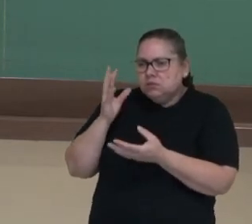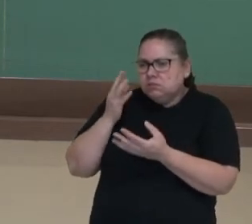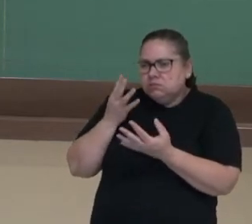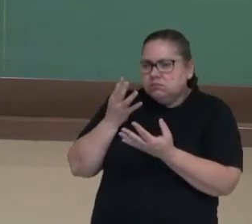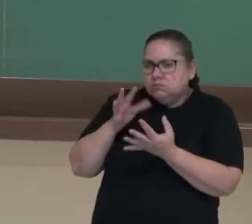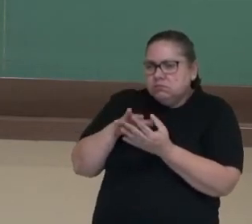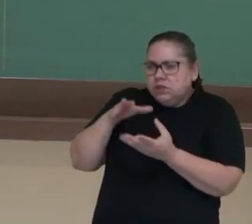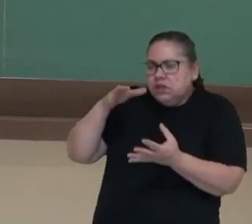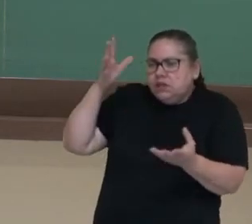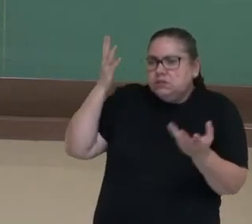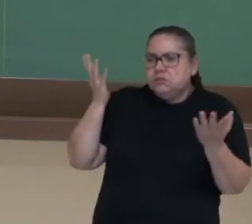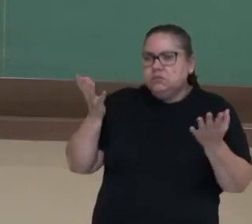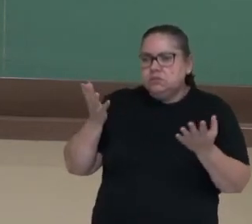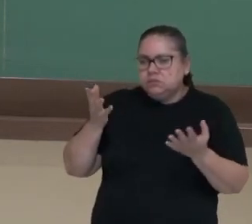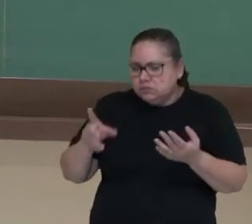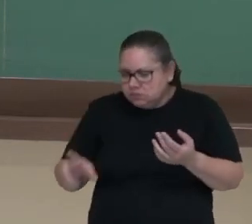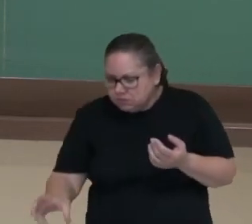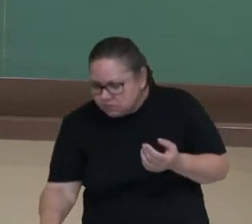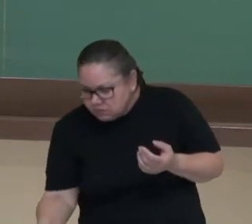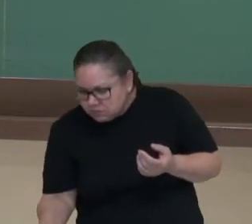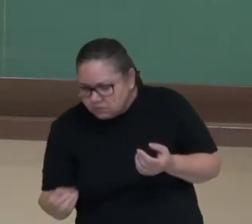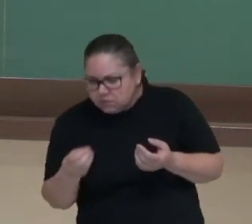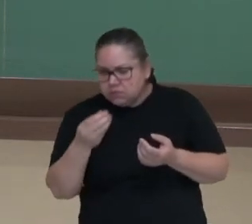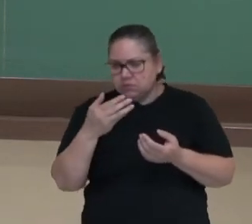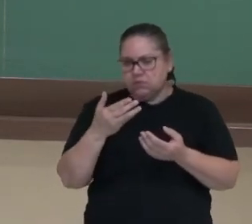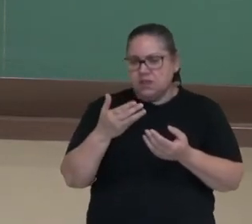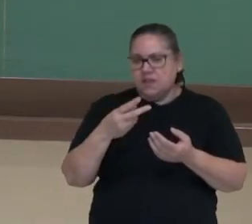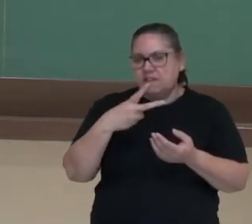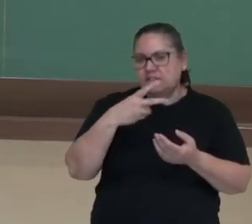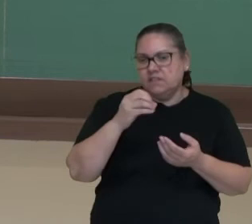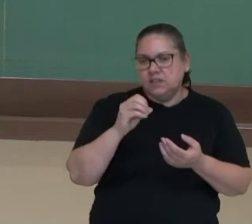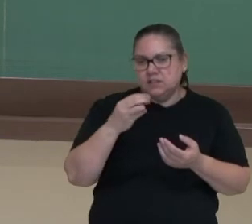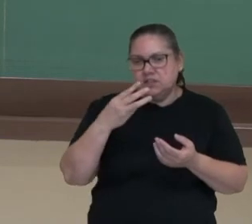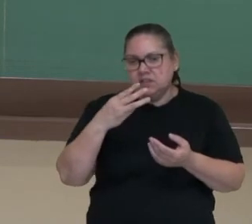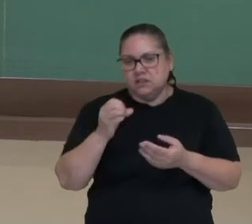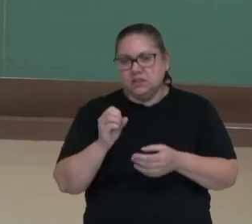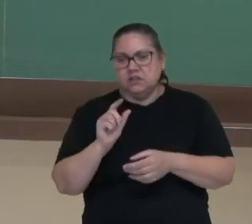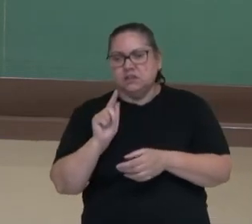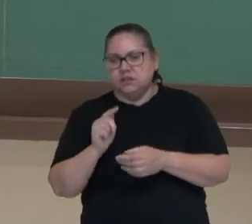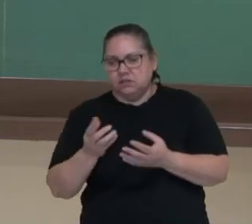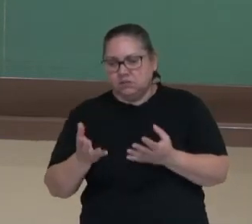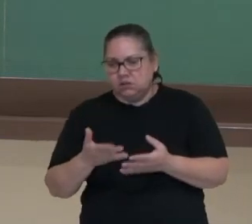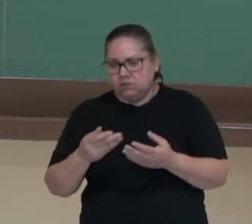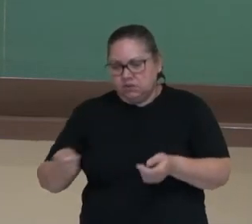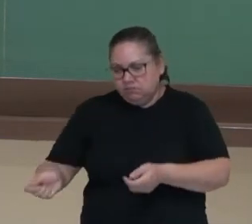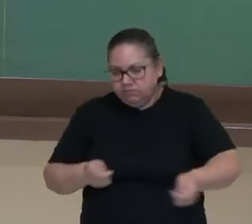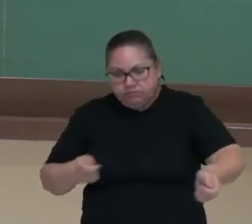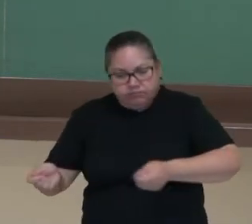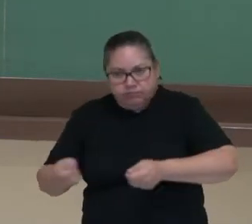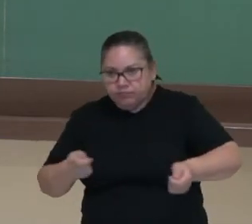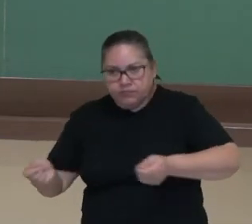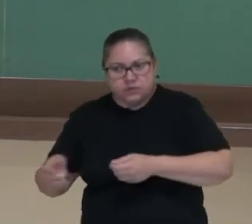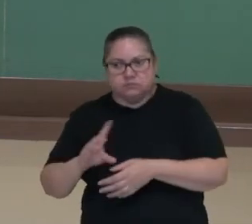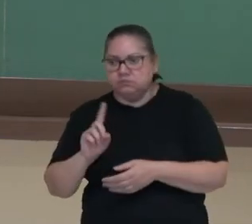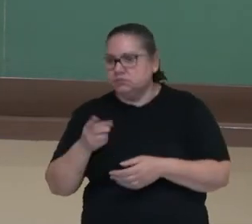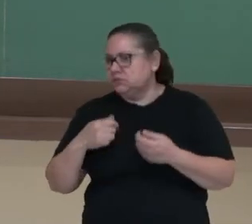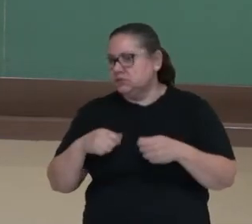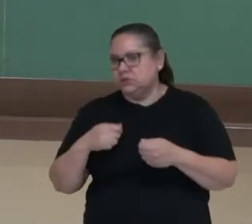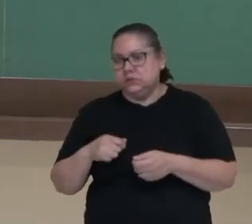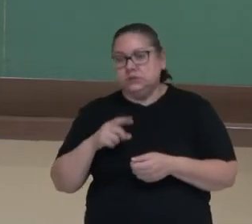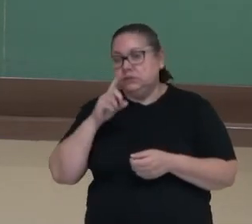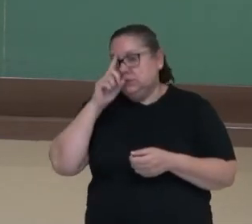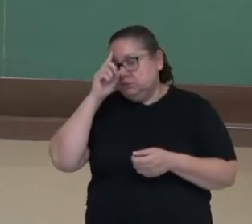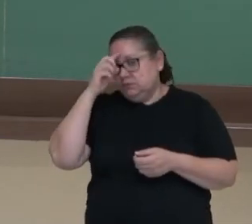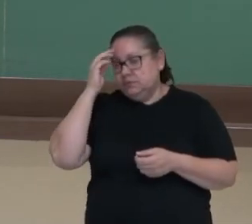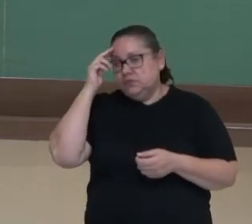de uma... Chegava lá, pegava ali uma pepita de 20, 30 gramas na mão ali, nem precisava passar a bateia, pra você ter uma ideia. Imagine